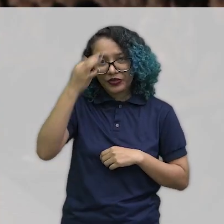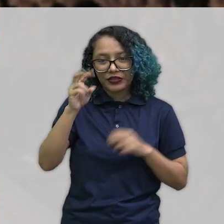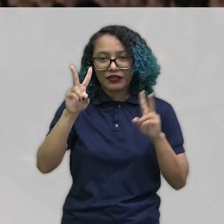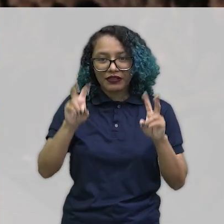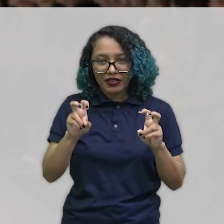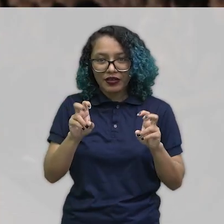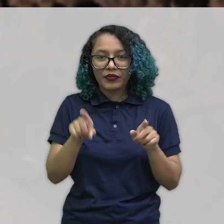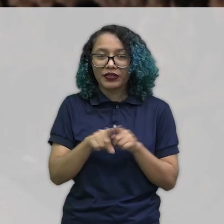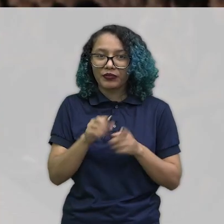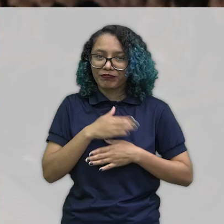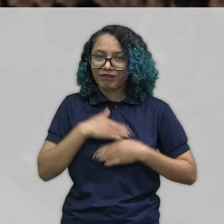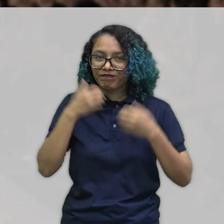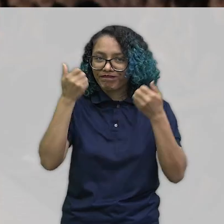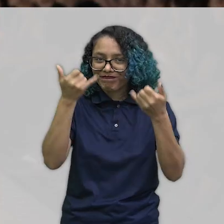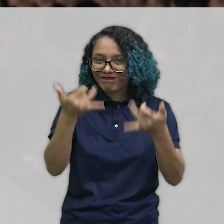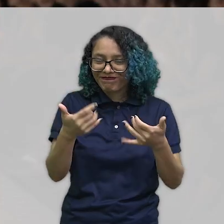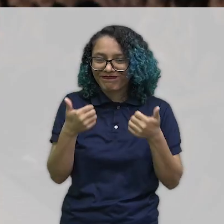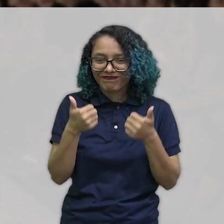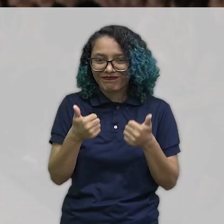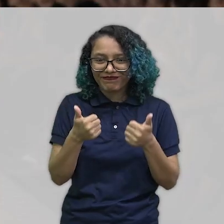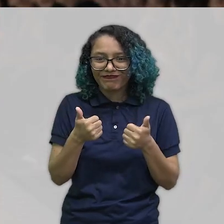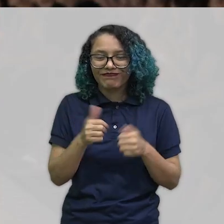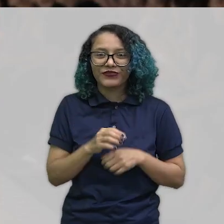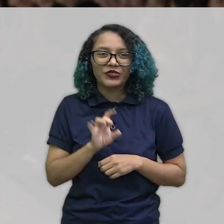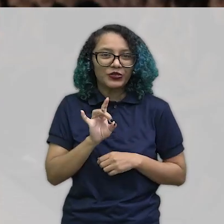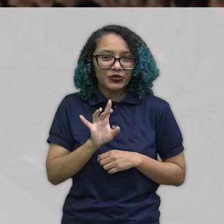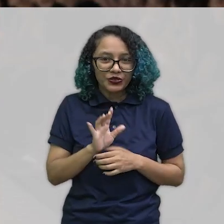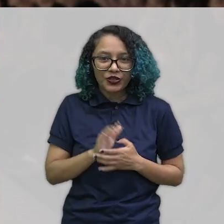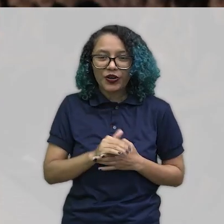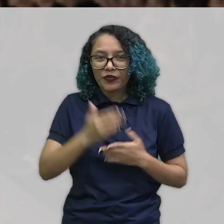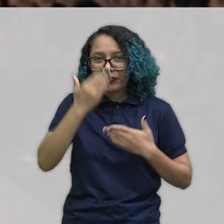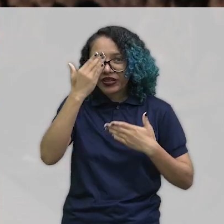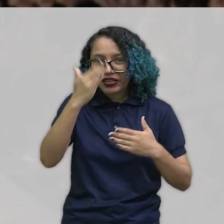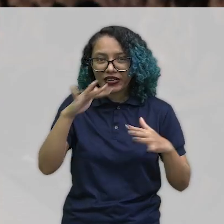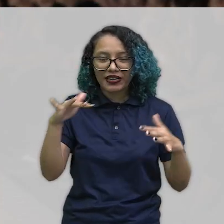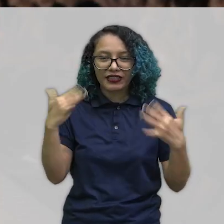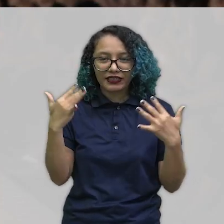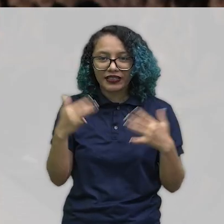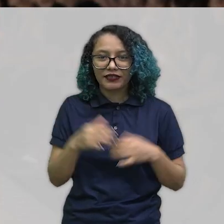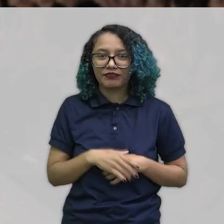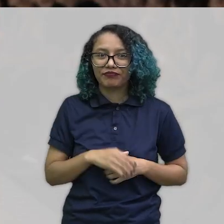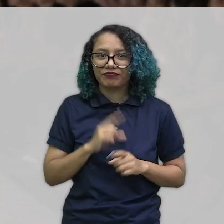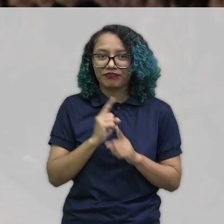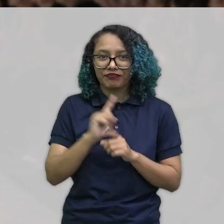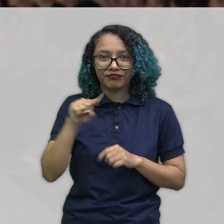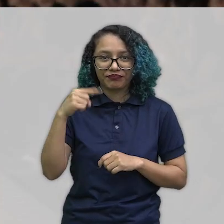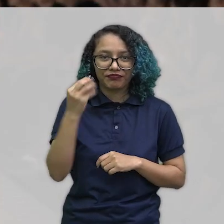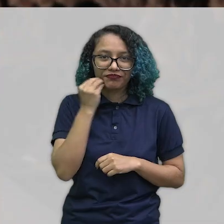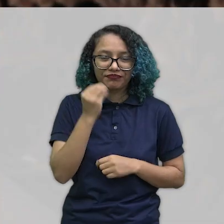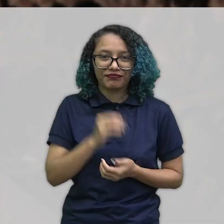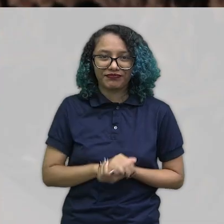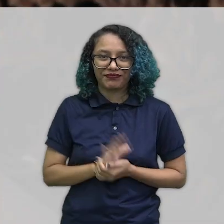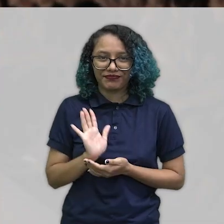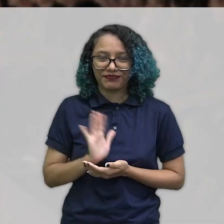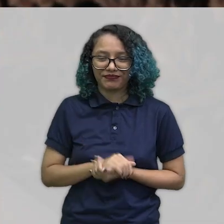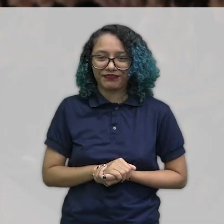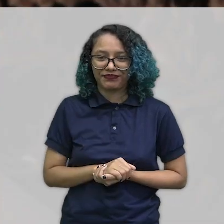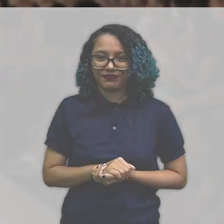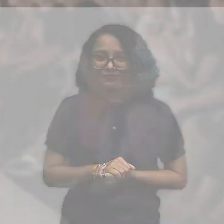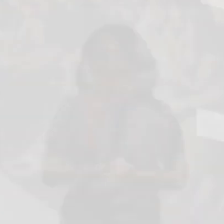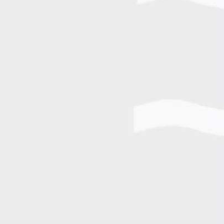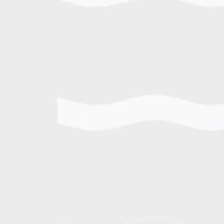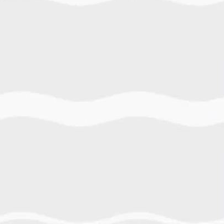assunto e gostado aqui da explicação, tá bom? No mais é isso. Obrigado pela sua atenção e até a próxima oportunidade. Tchau, tchau.